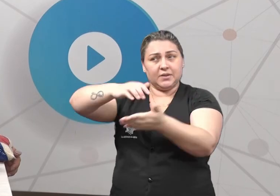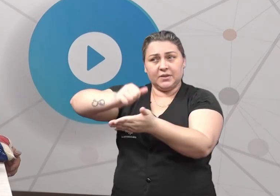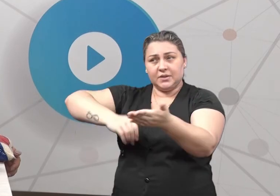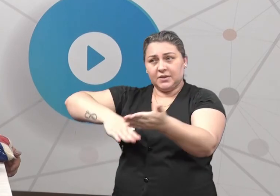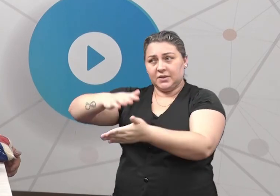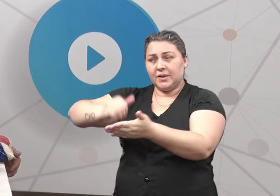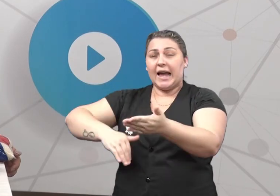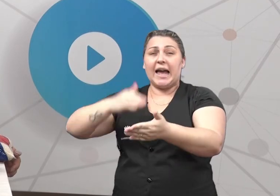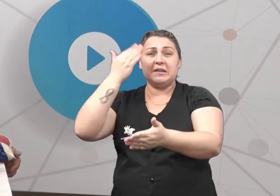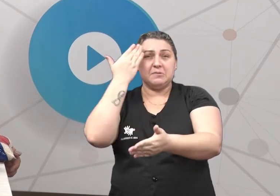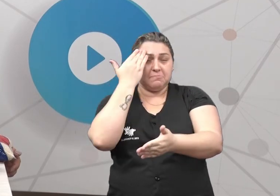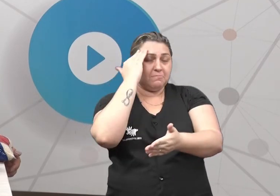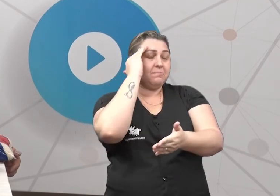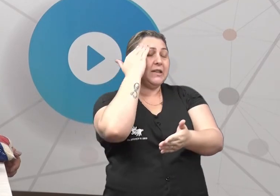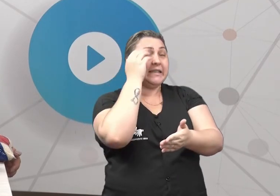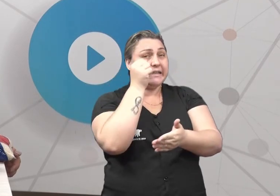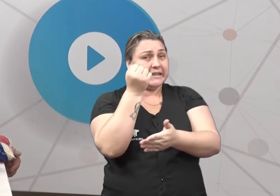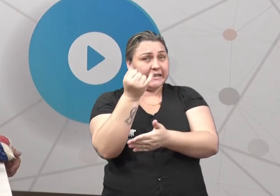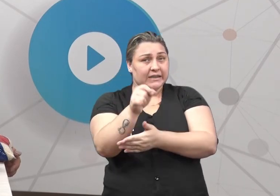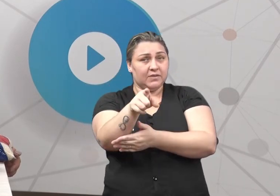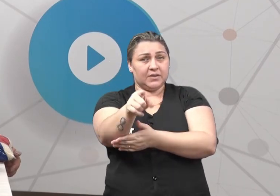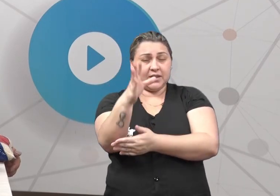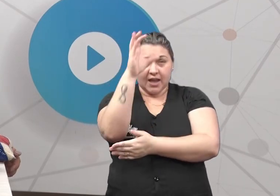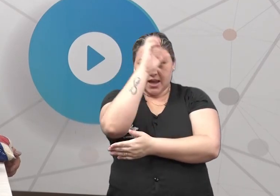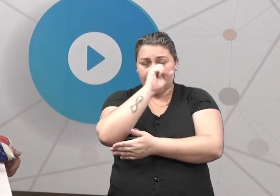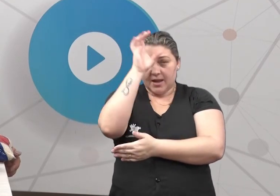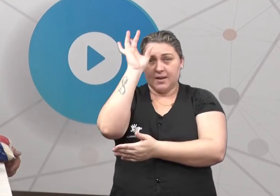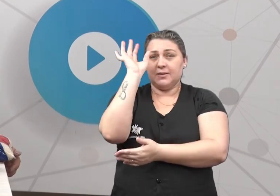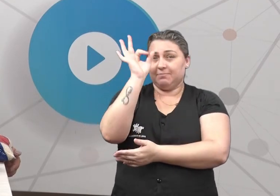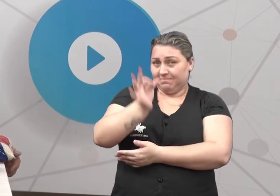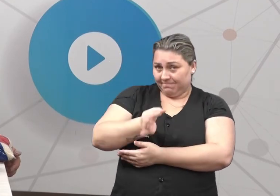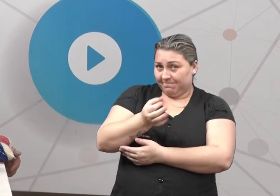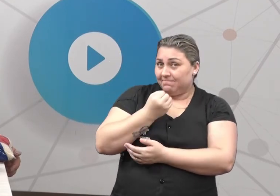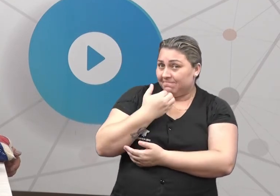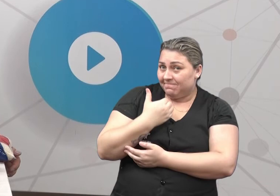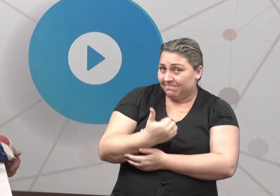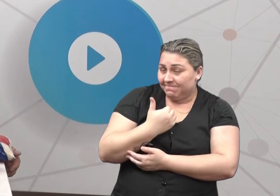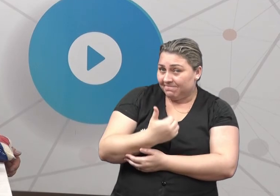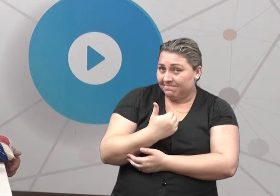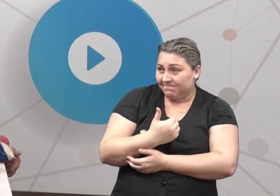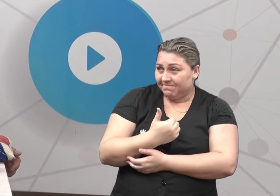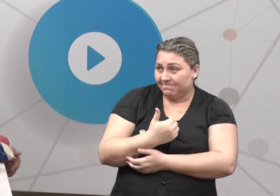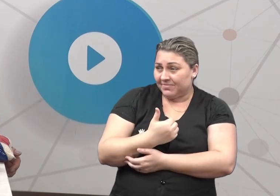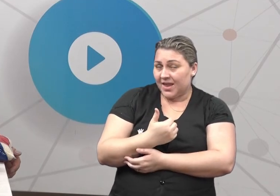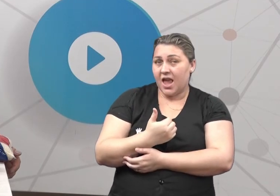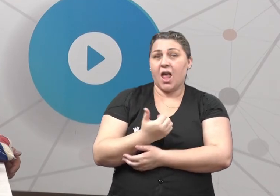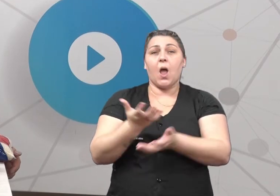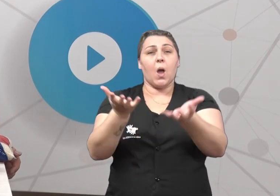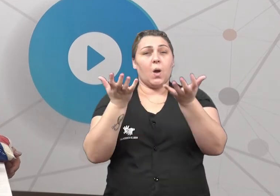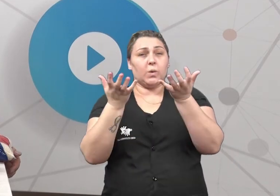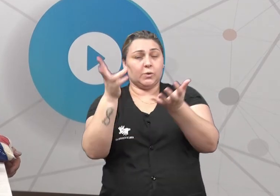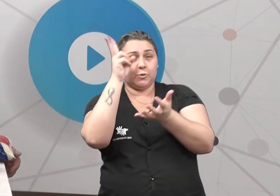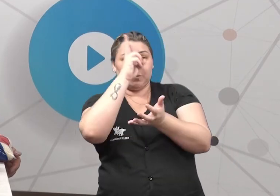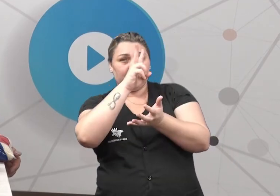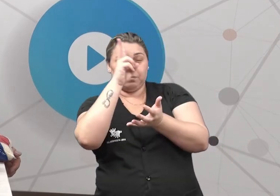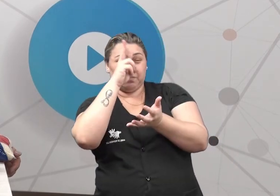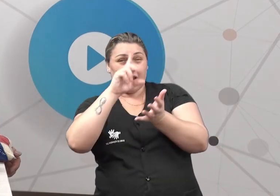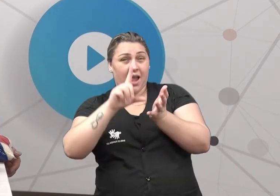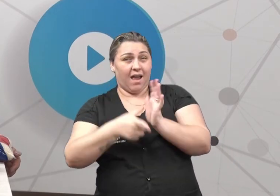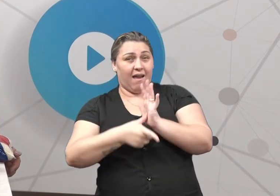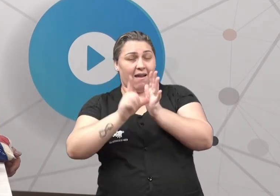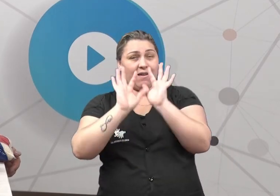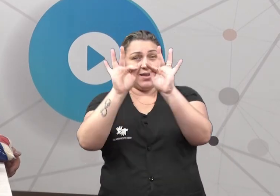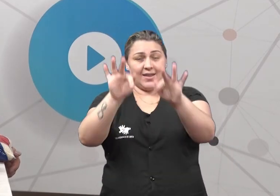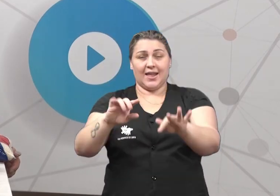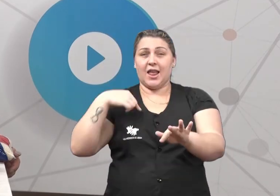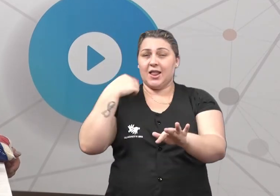para identificar se você aprendeu direitinho, tudo bem? E eu quero lembrar, antes de nós